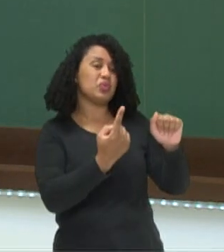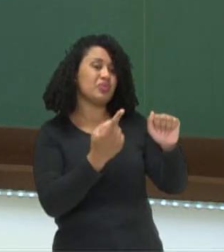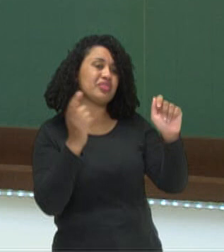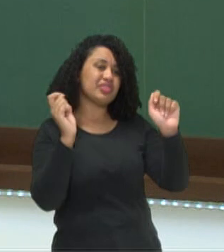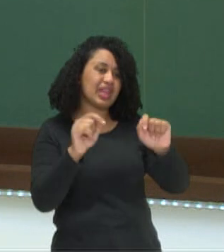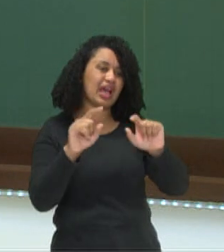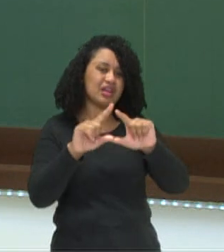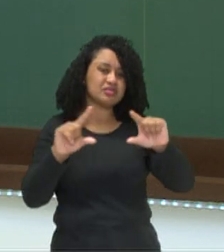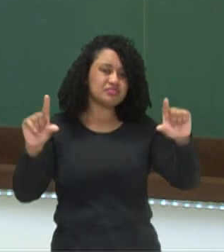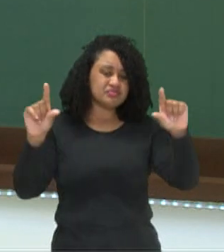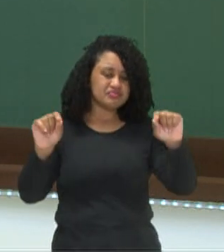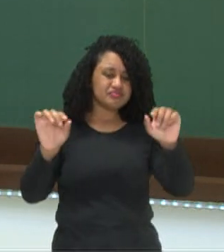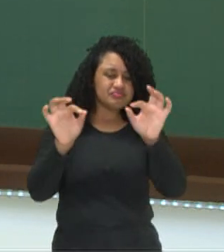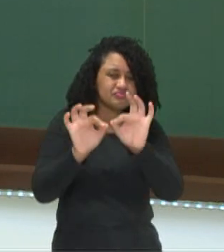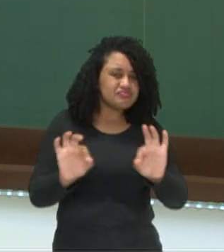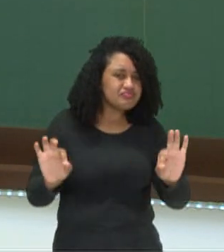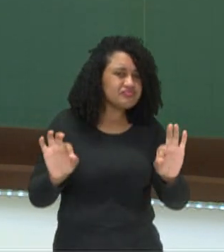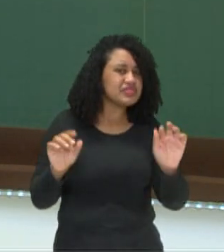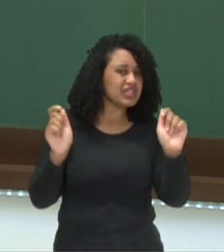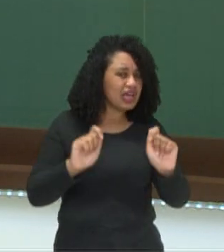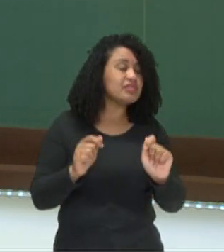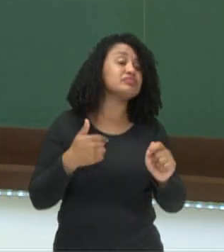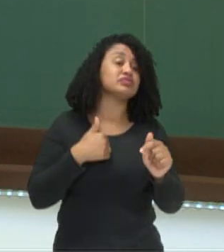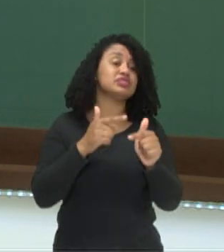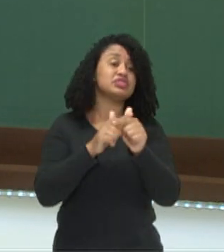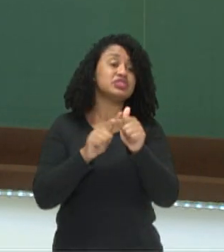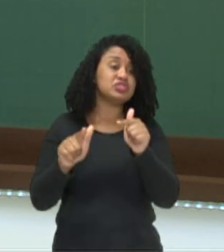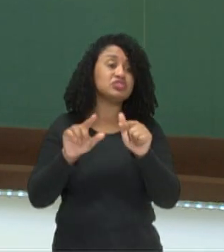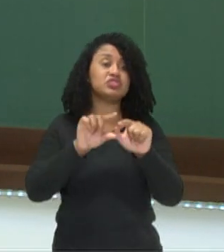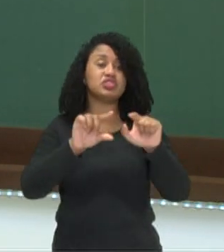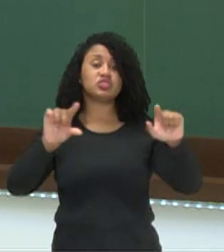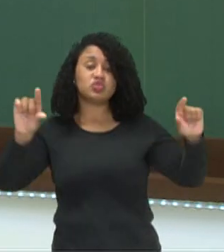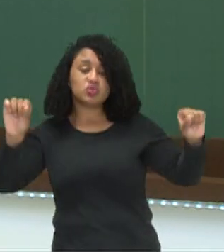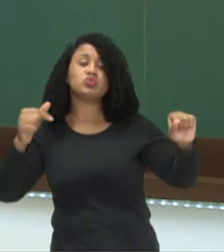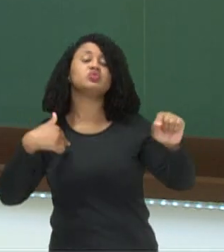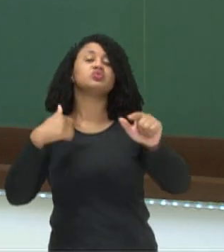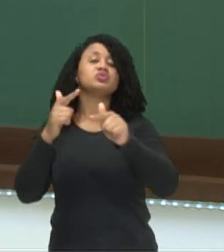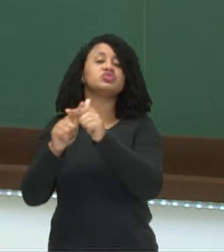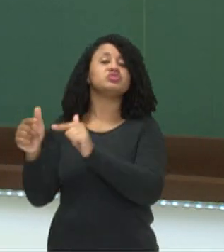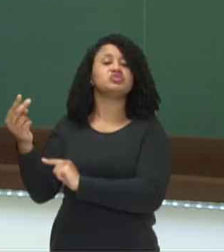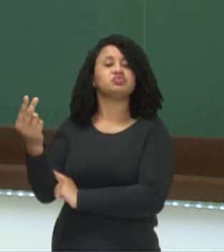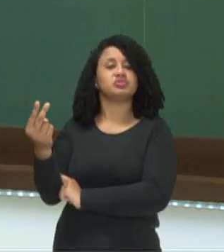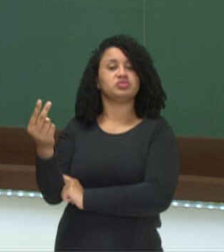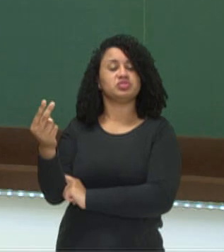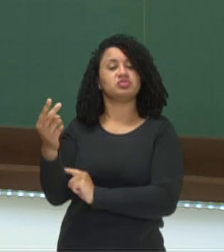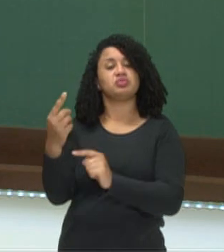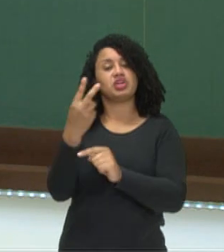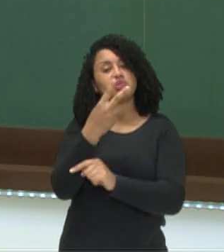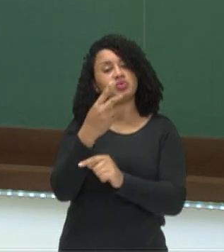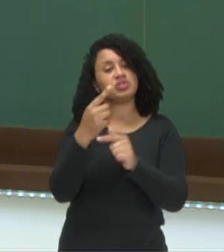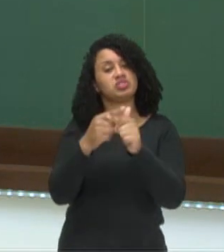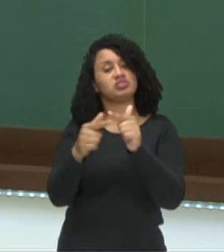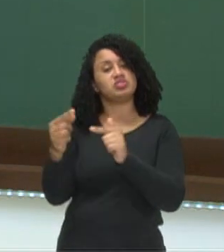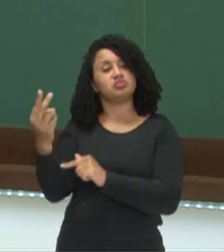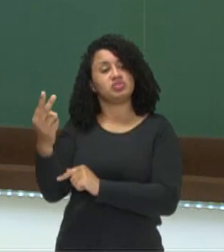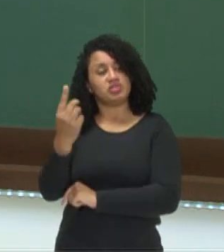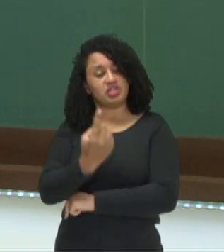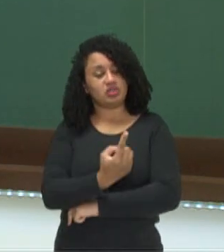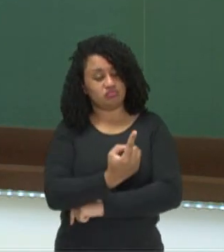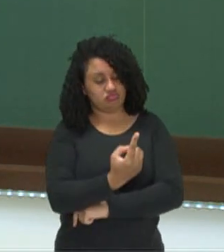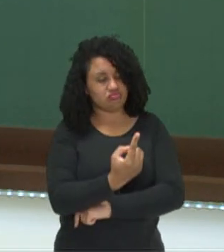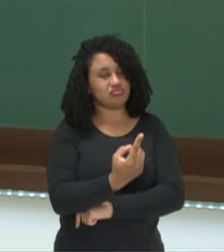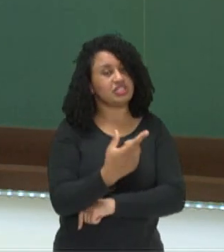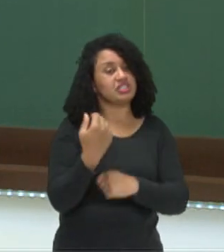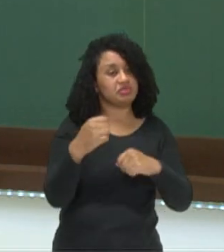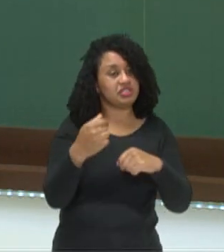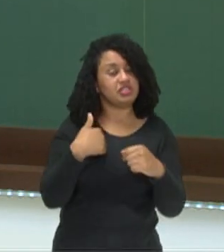possível eu simplificar? É. Você divide a equação inteira por 2. Porque 2 dividido por 2 vai aparecer um 1 aqui, que é o que você